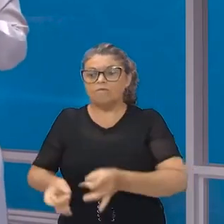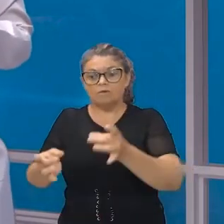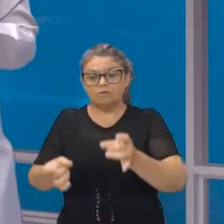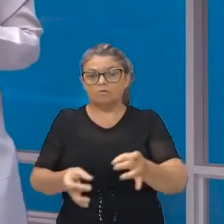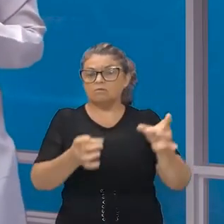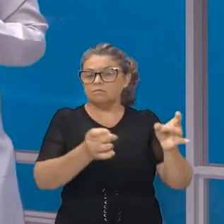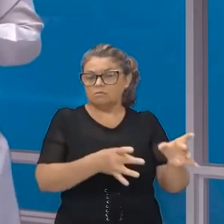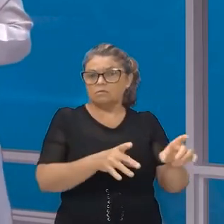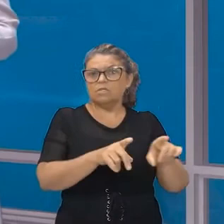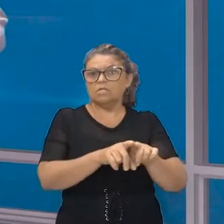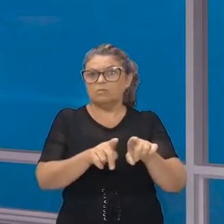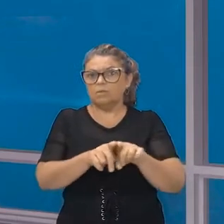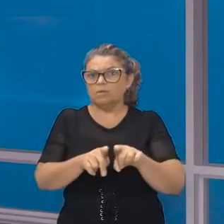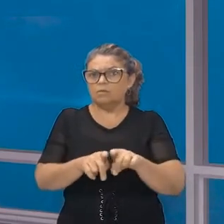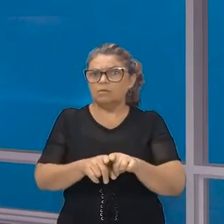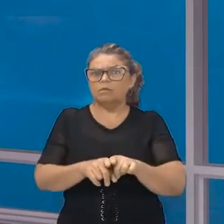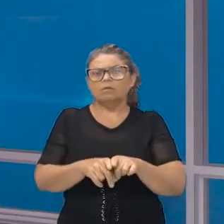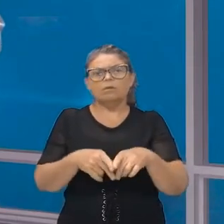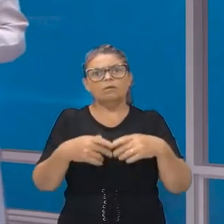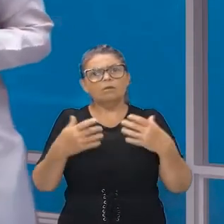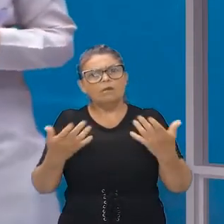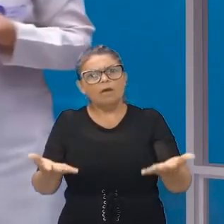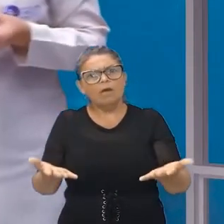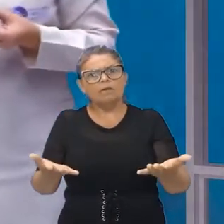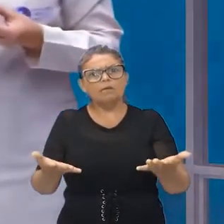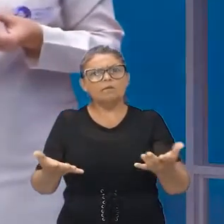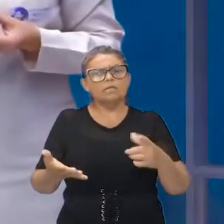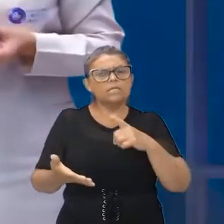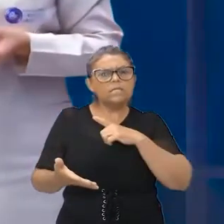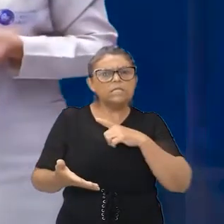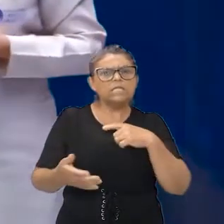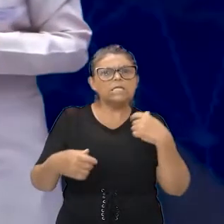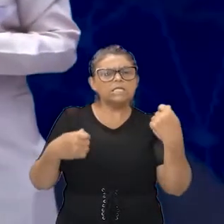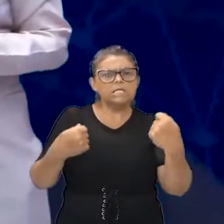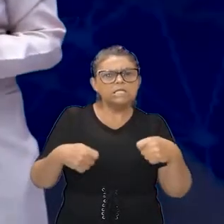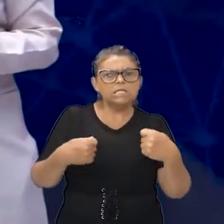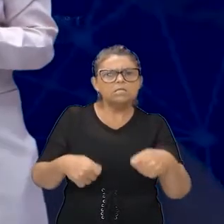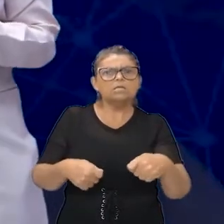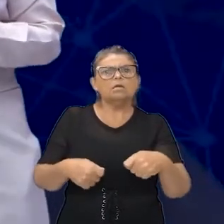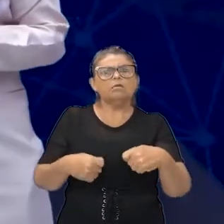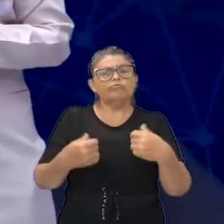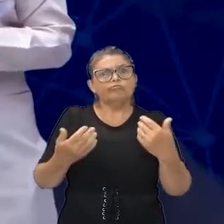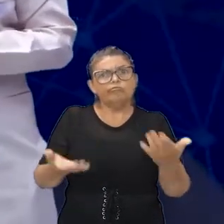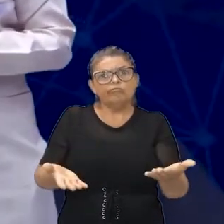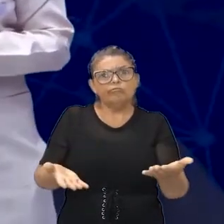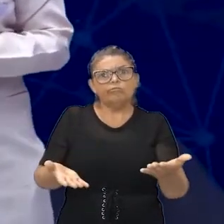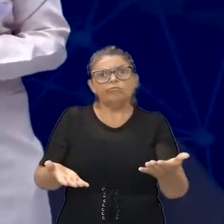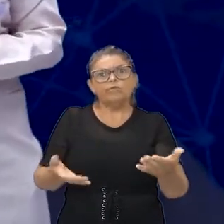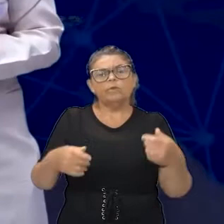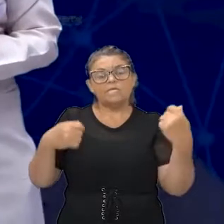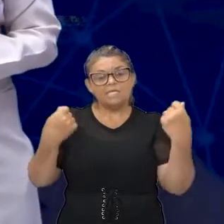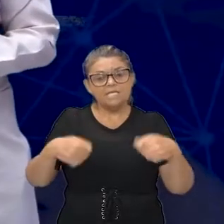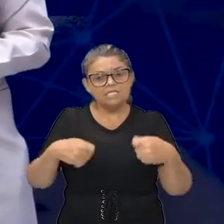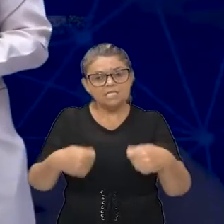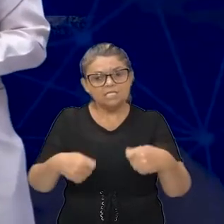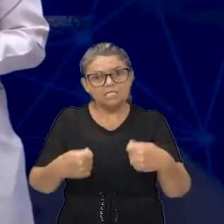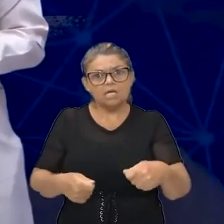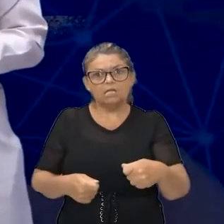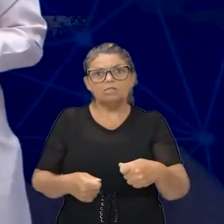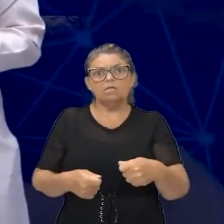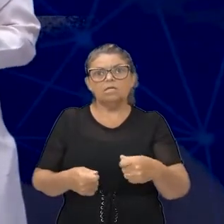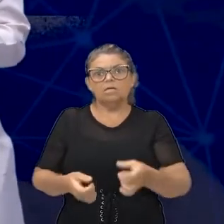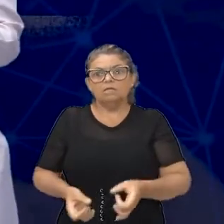relação com os burgos e havia uma necessidade trazida pelo mercantilismo, ou seja, uma necessidade